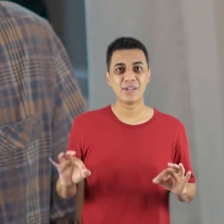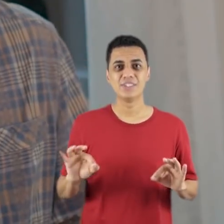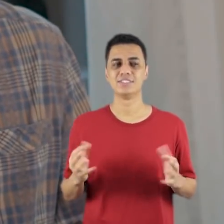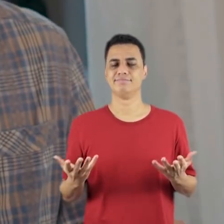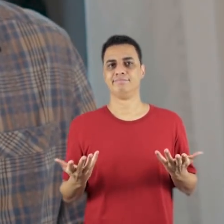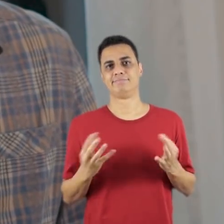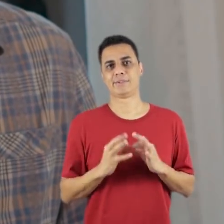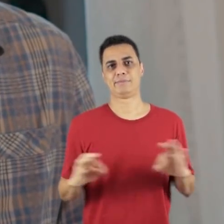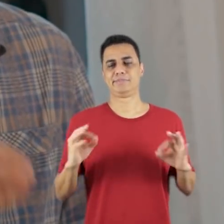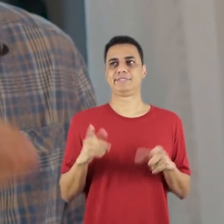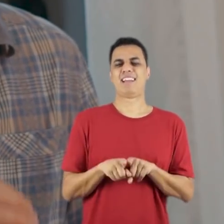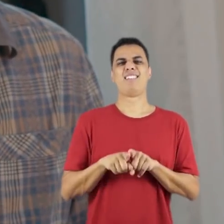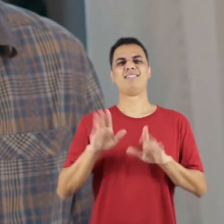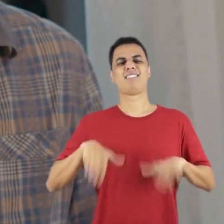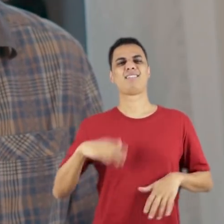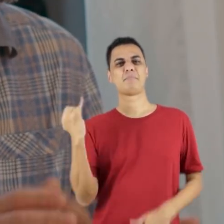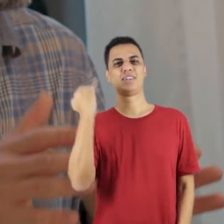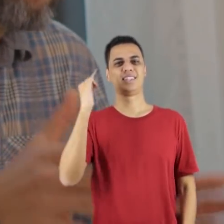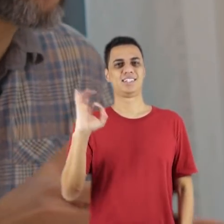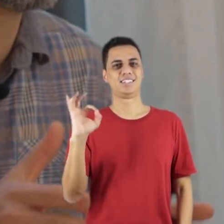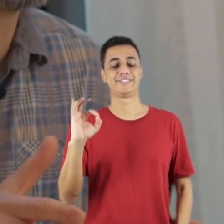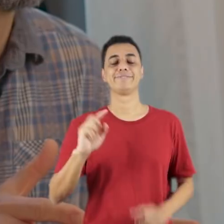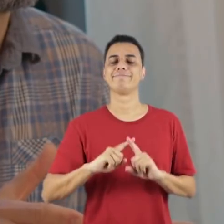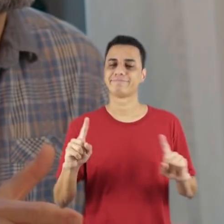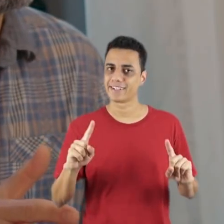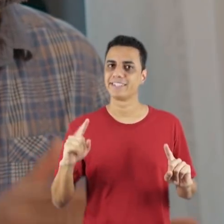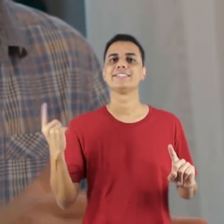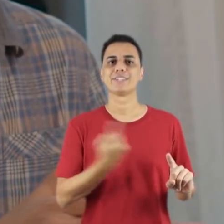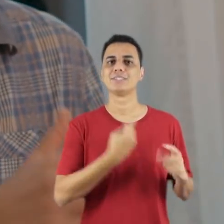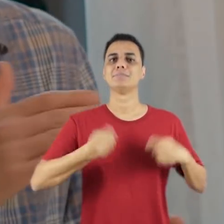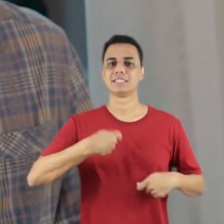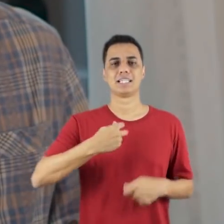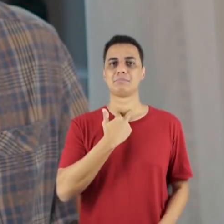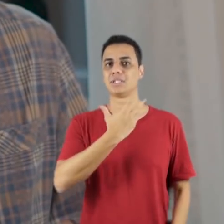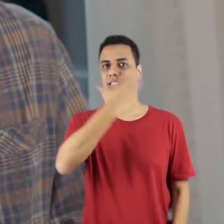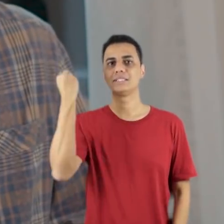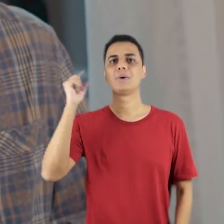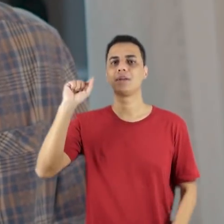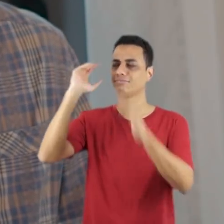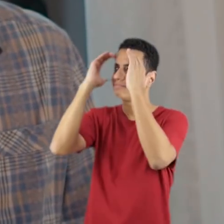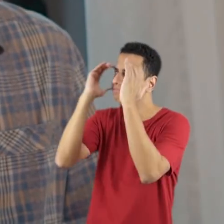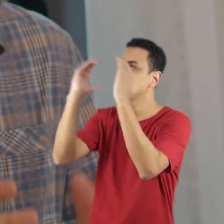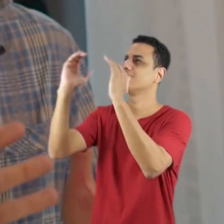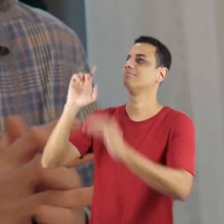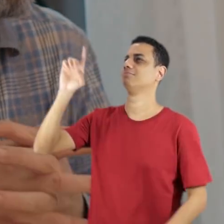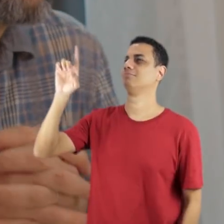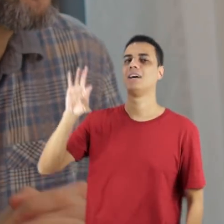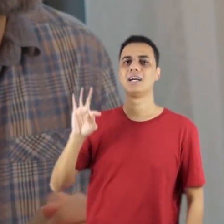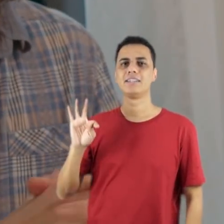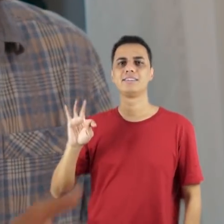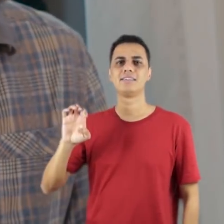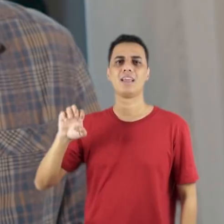E é por isso que nós não podemos nos esquecer do temor ao Senhor. Além de ser o princípio de toda a sabedoria, ele anda de